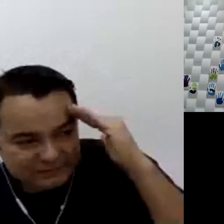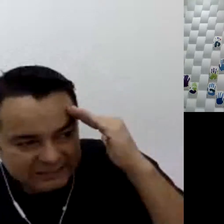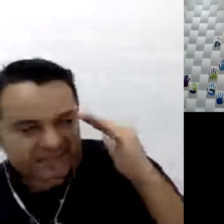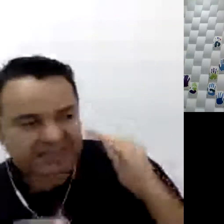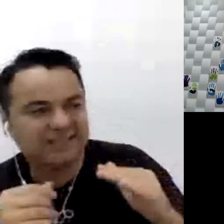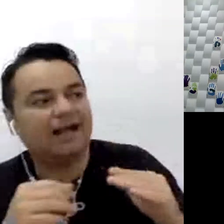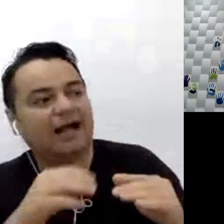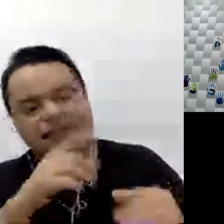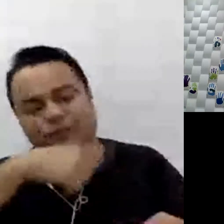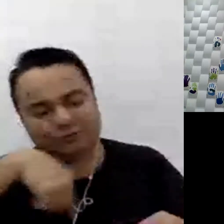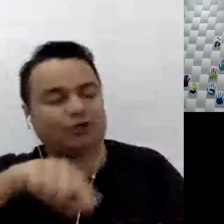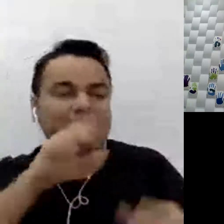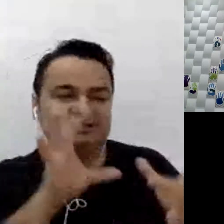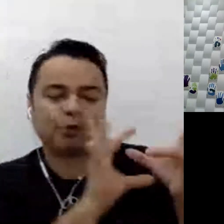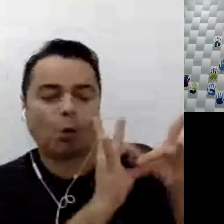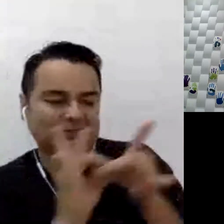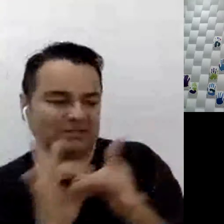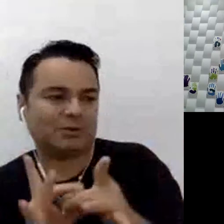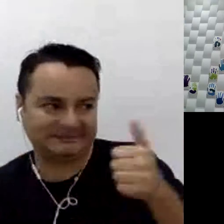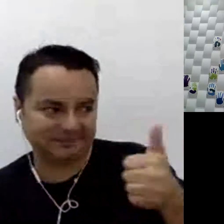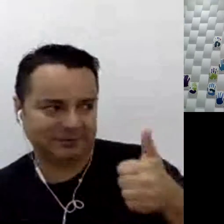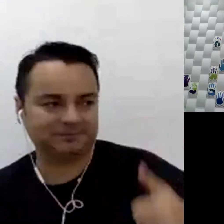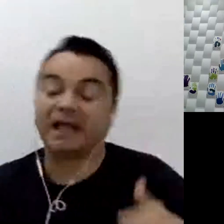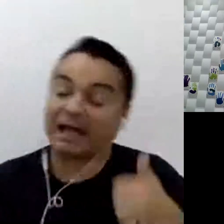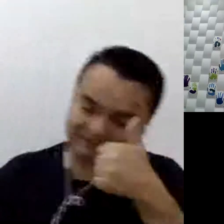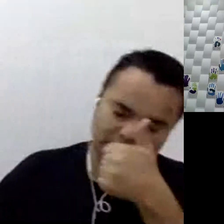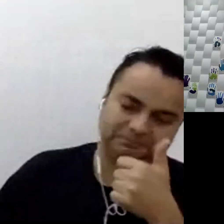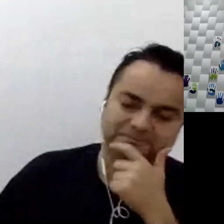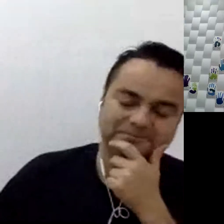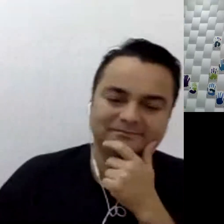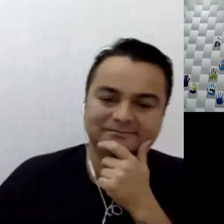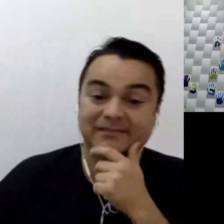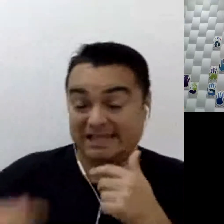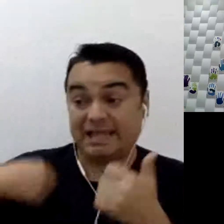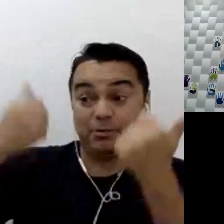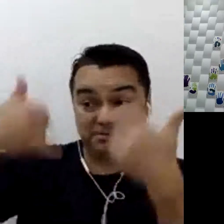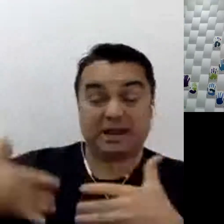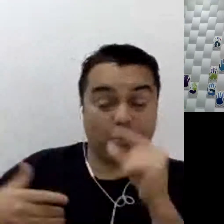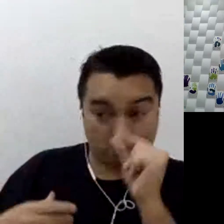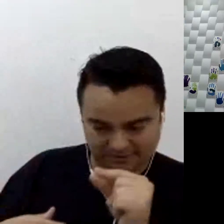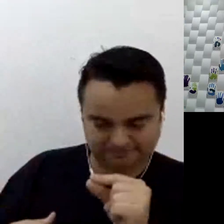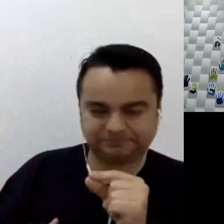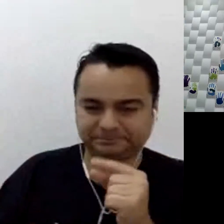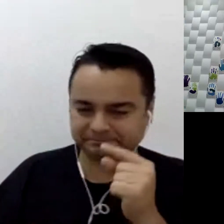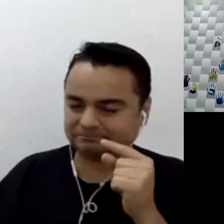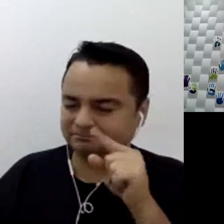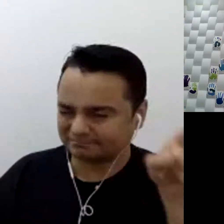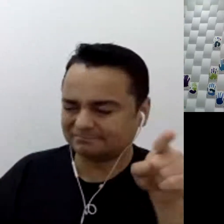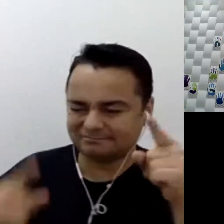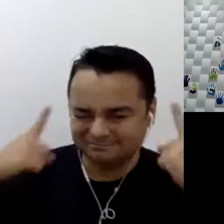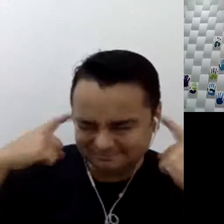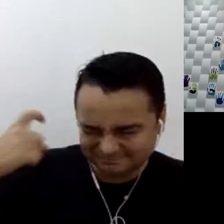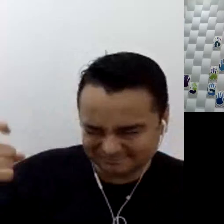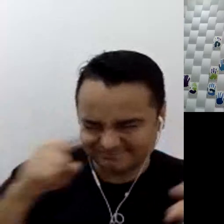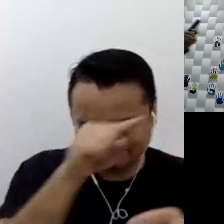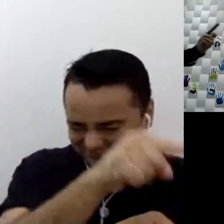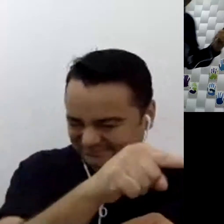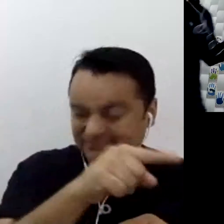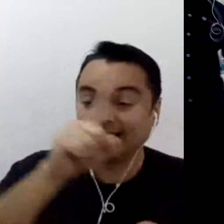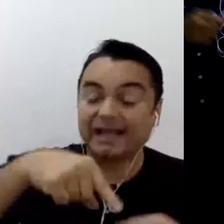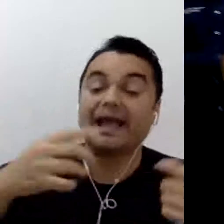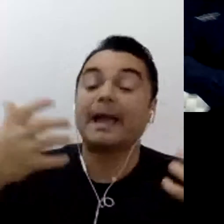direito, aí a gente já contextualiza. Tá, então eu estava explicando o seguinte: aquele onde estava o barulho é o